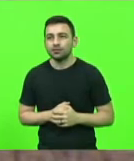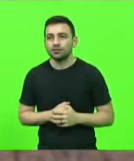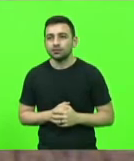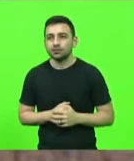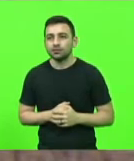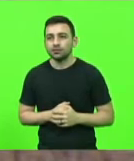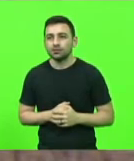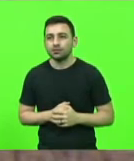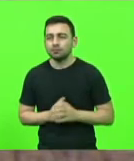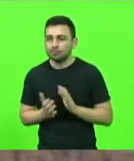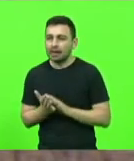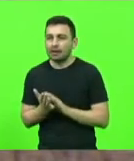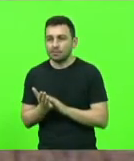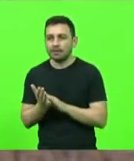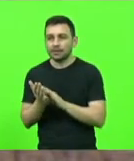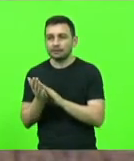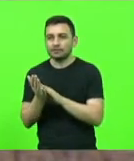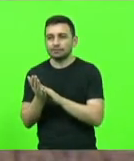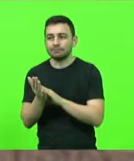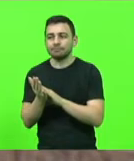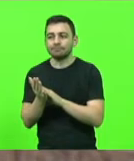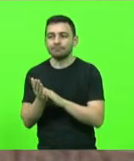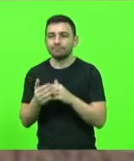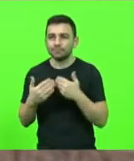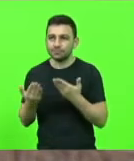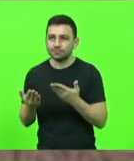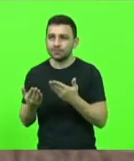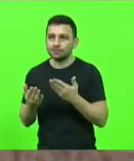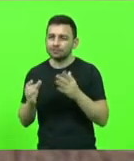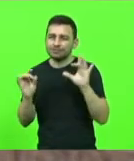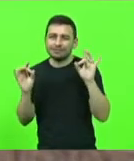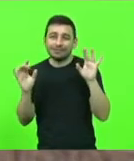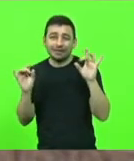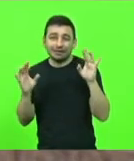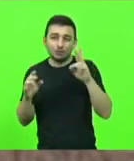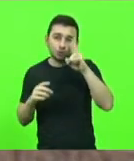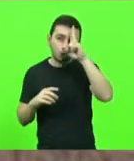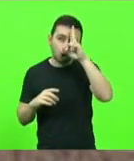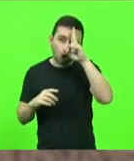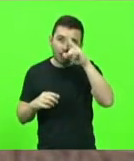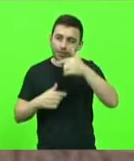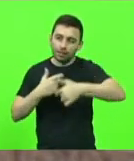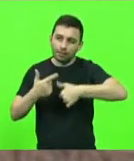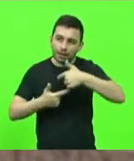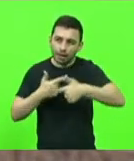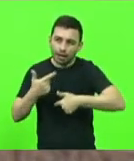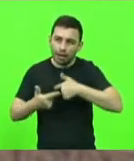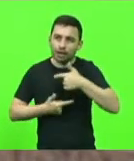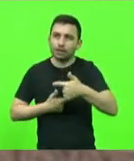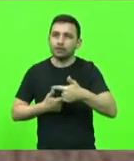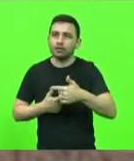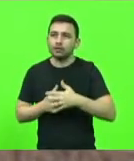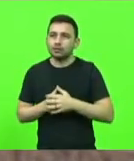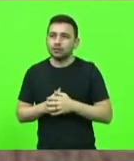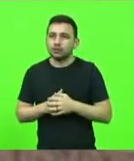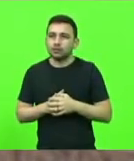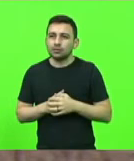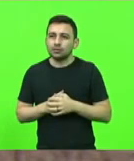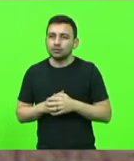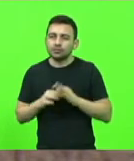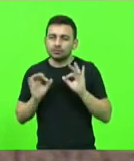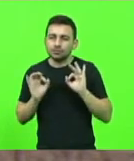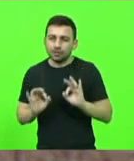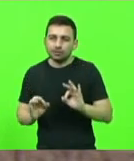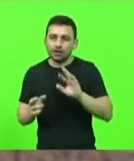não tem como não dar os parabéns pela sua Brilhante História pelo seu trabalho inspirador e que com certeza